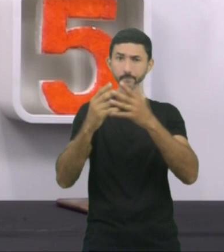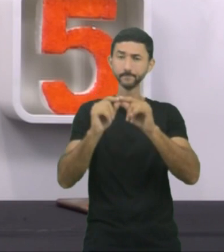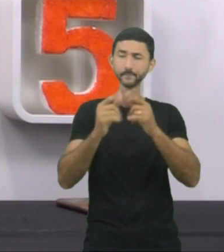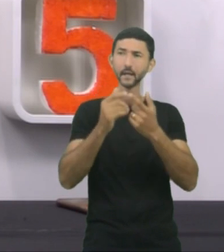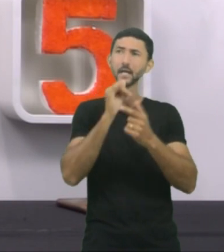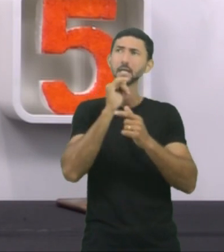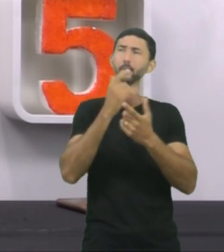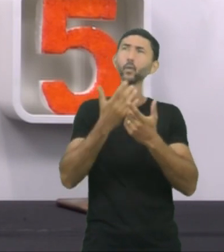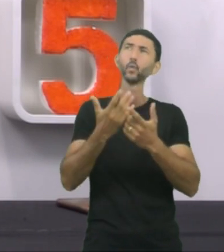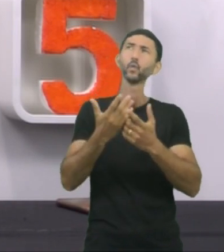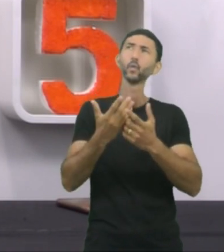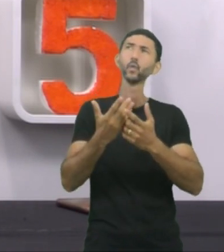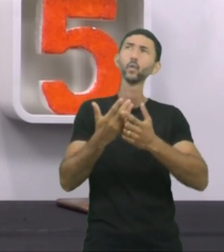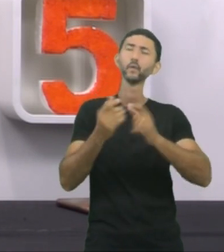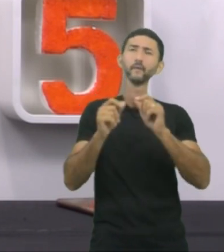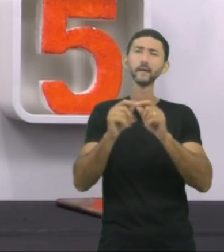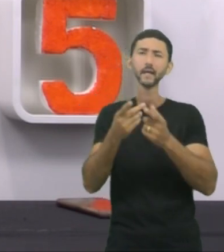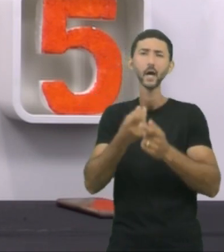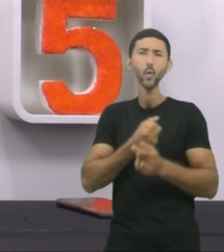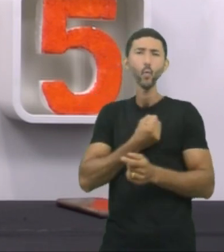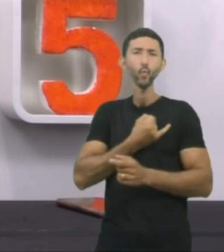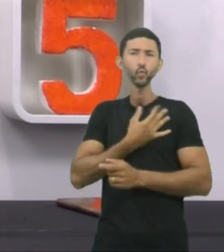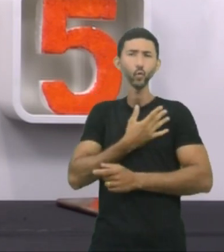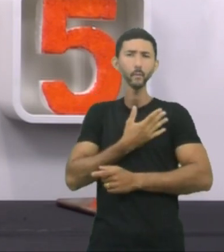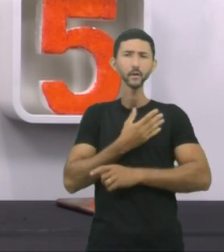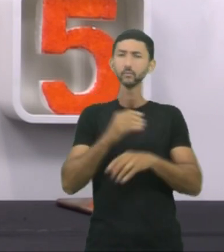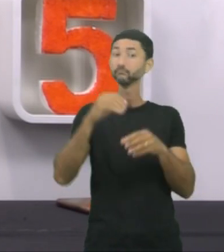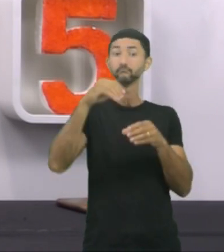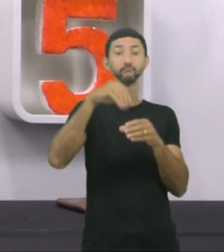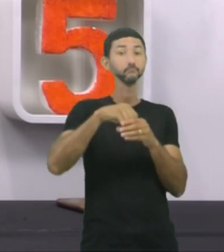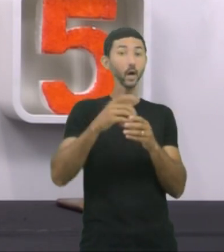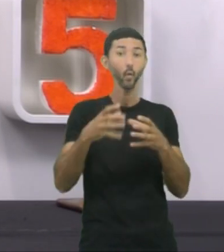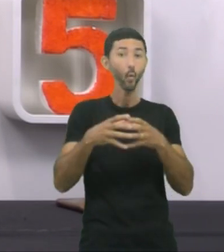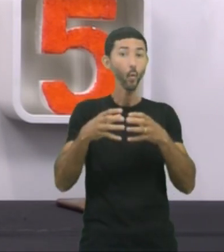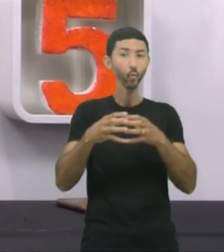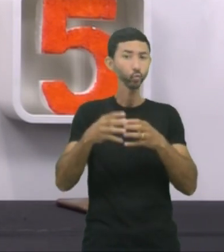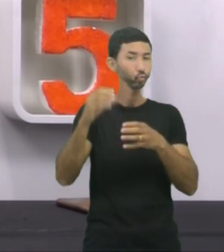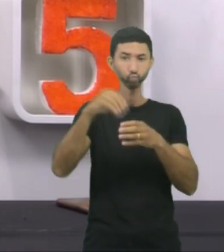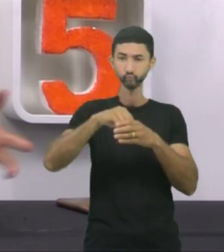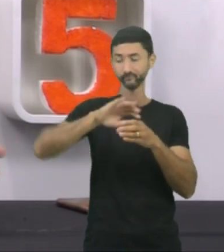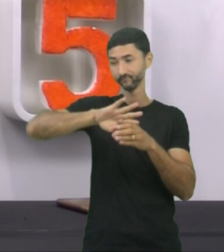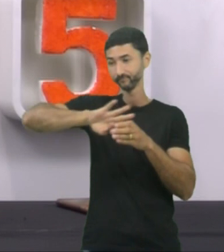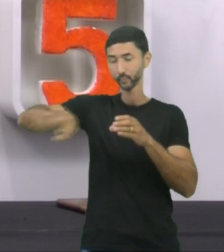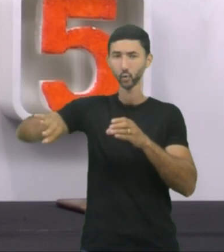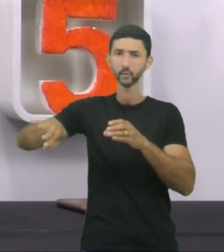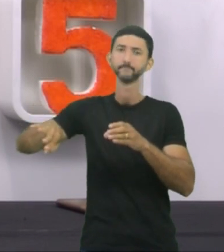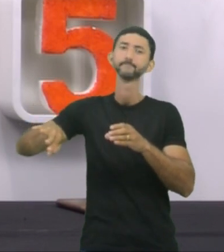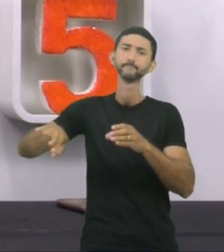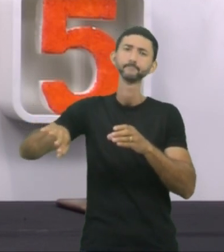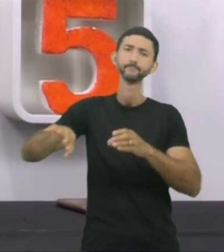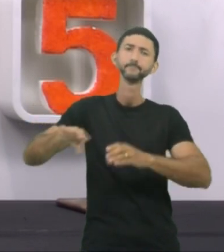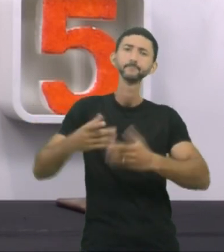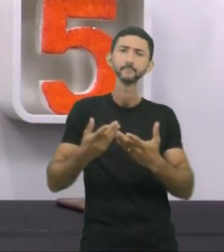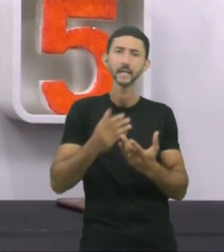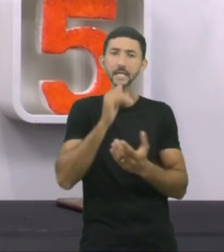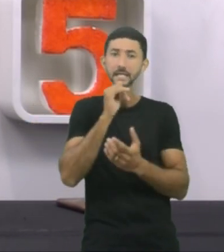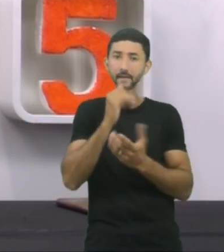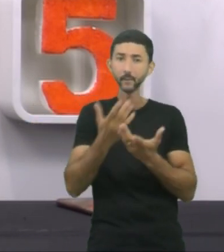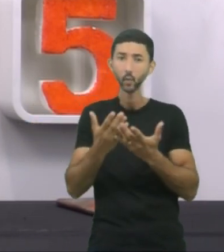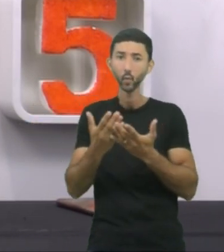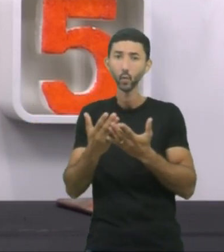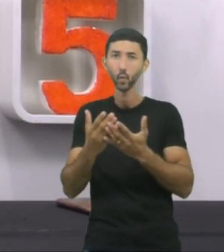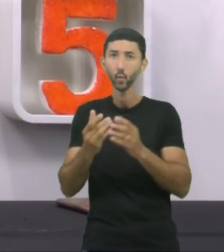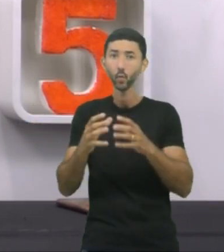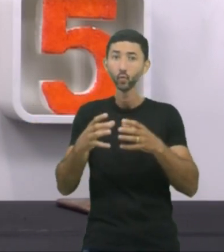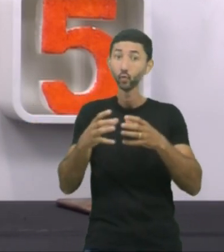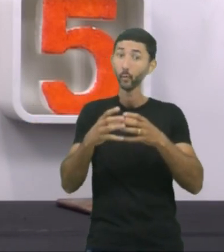Eu vou te dizer, por exemplo, um número que não faz parte do conjunto dos números inteiros. São os números que